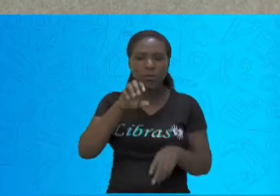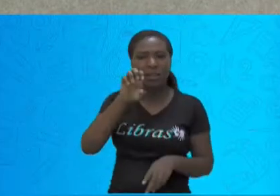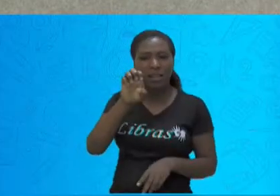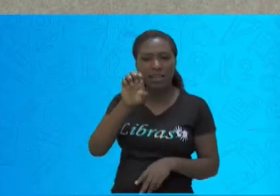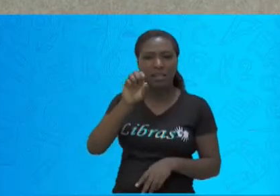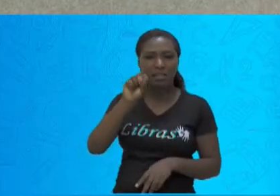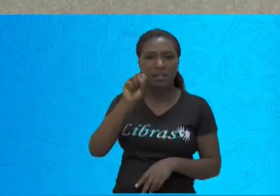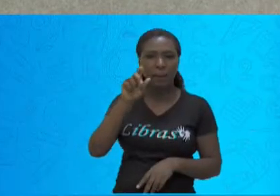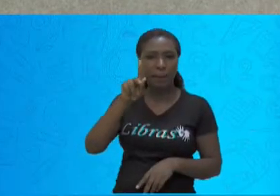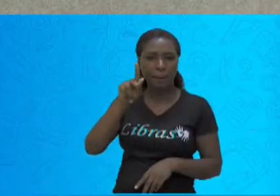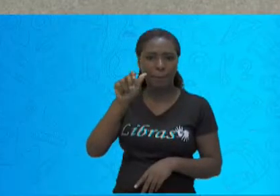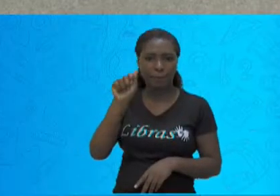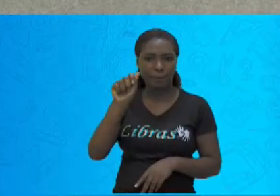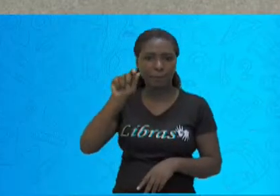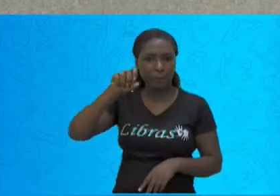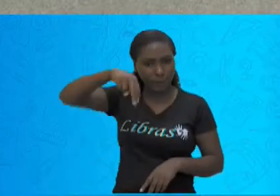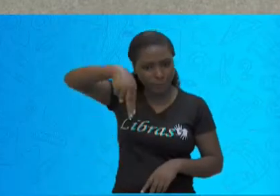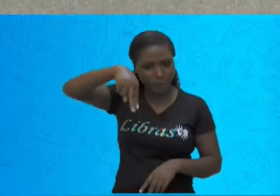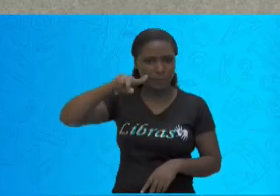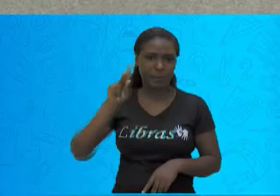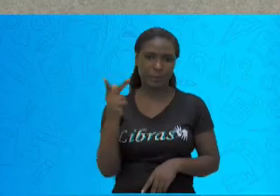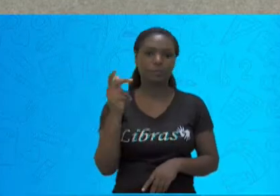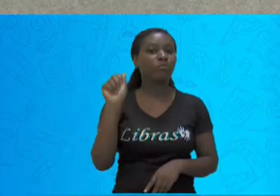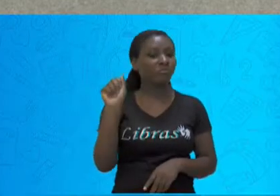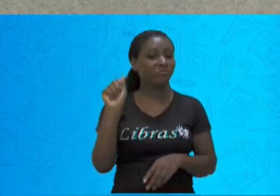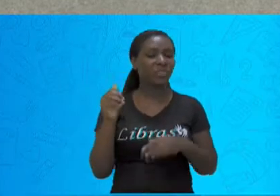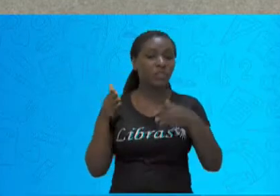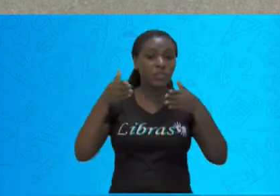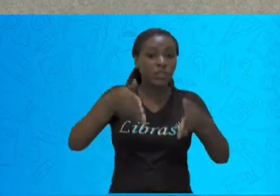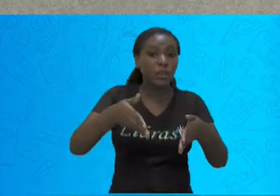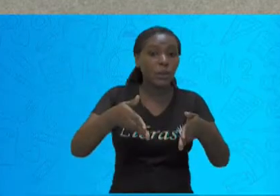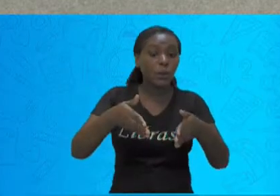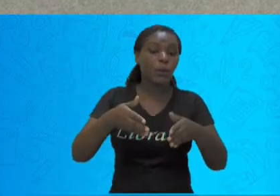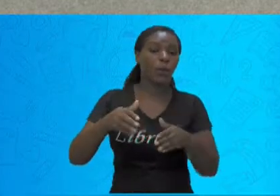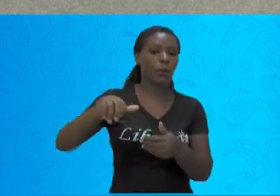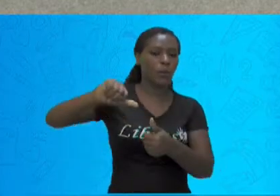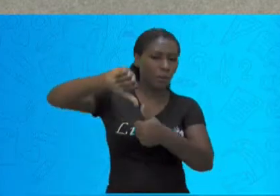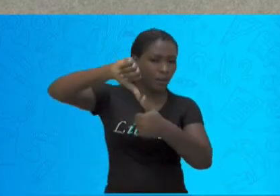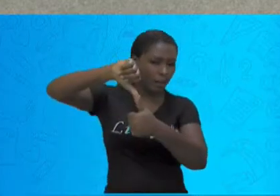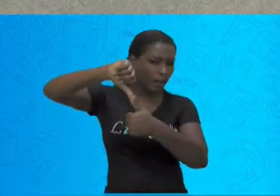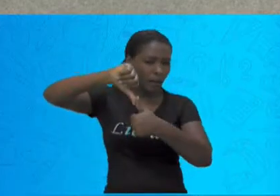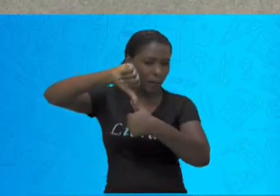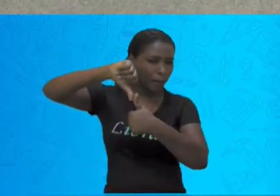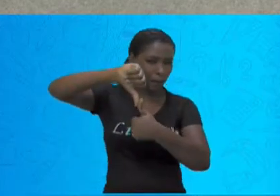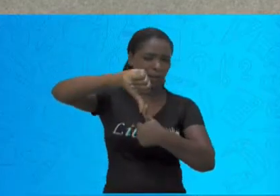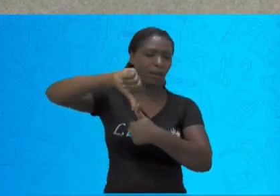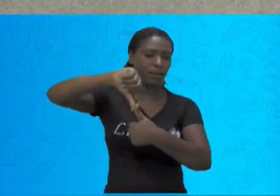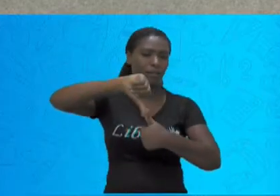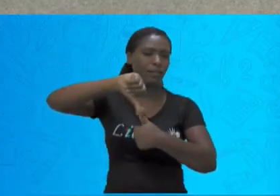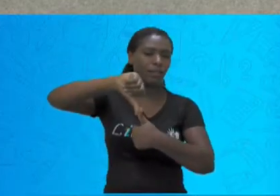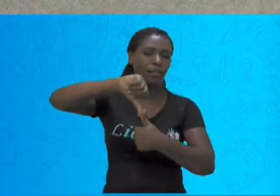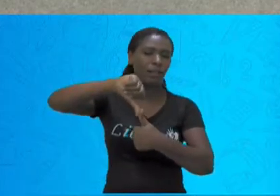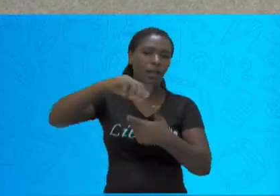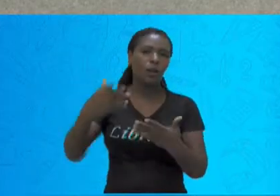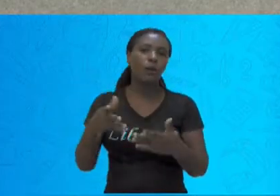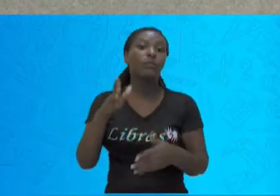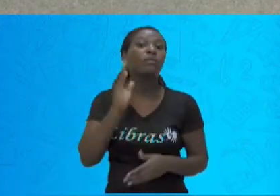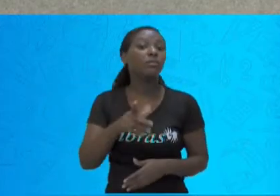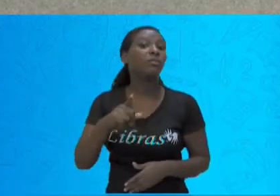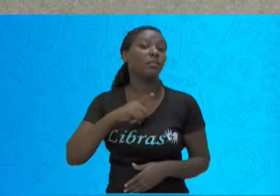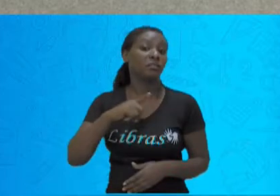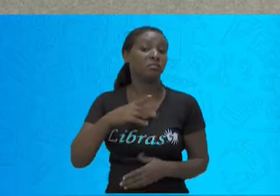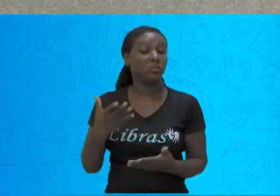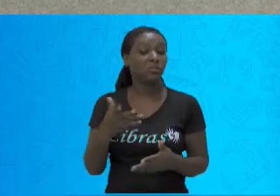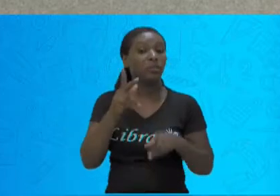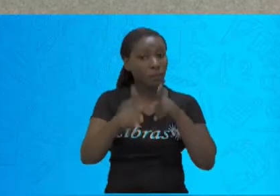1492. E atualmente, centenas de milhares de descendentes ainda falam o idioma no